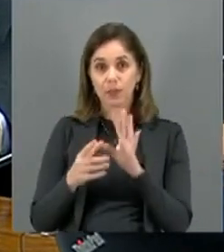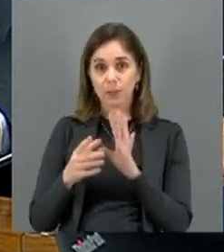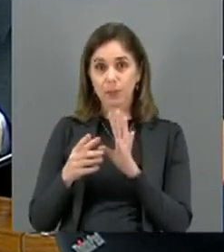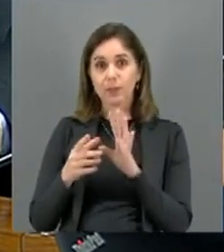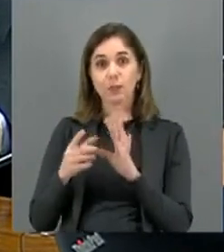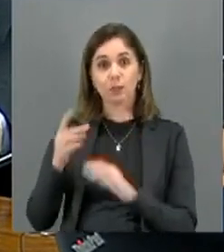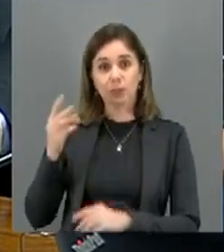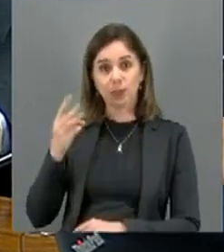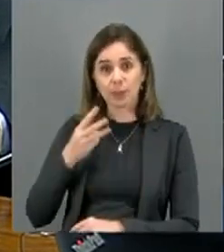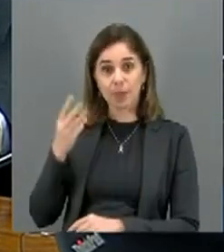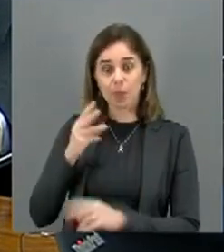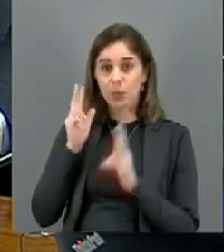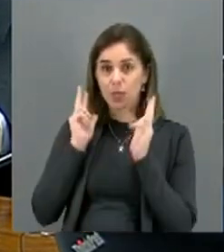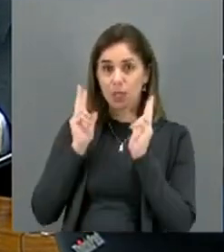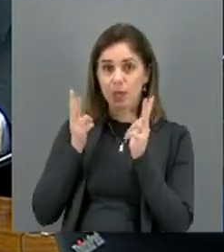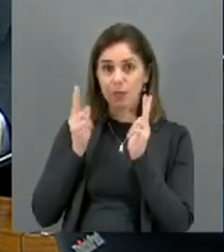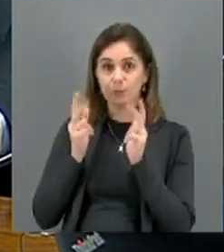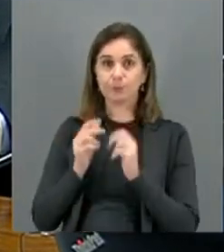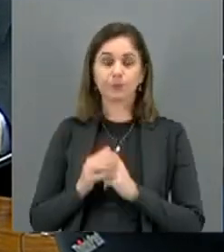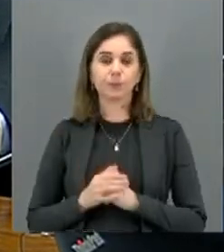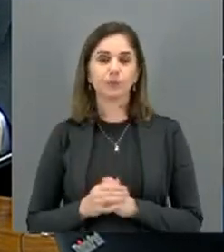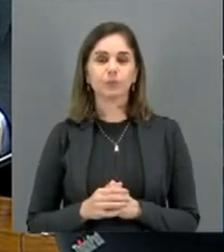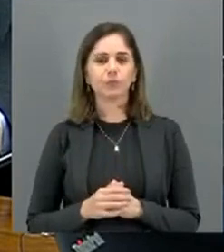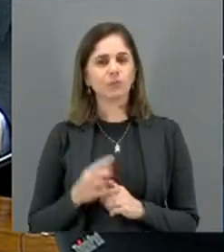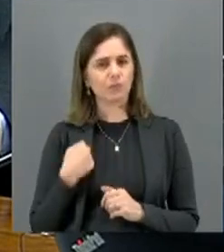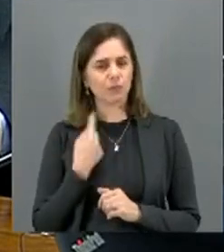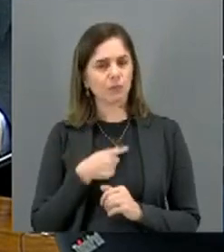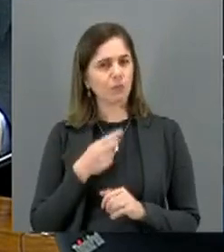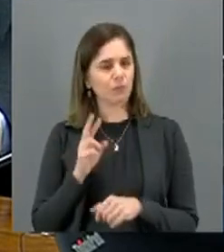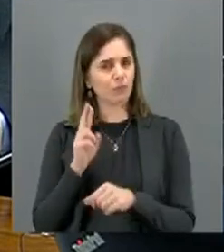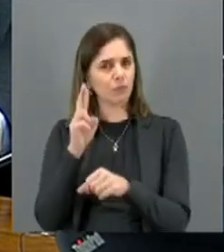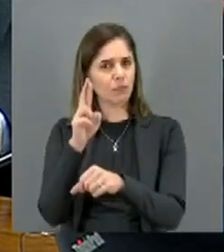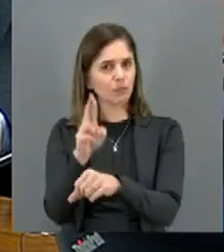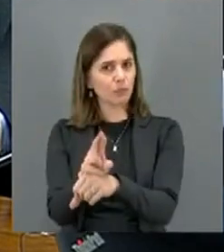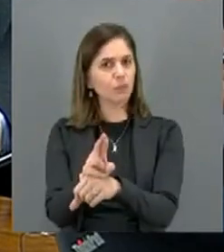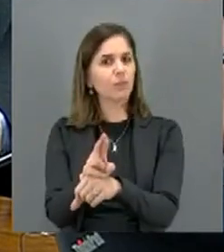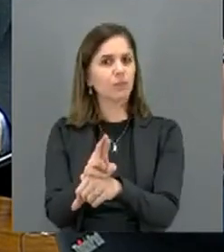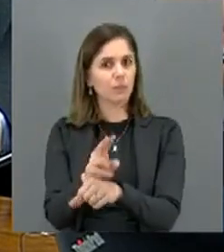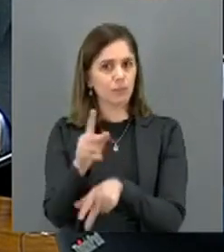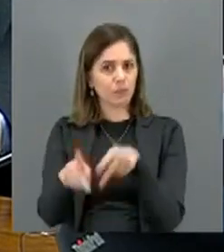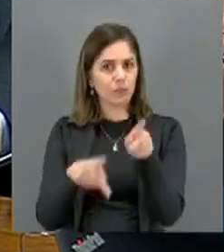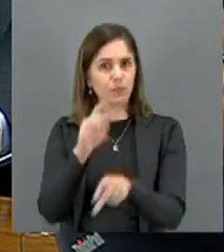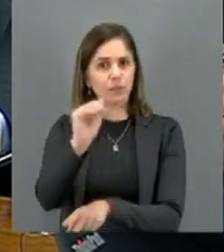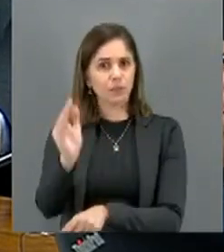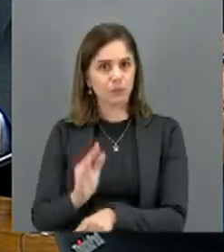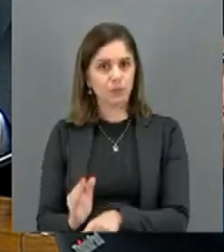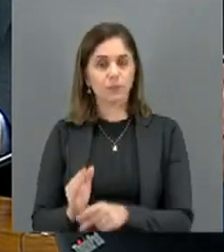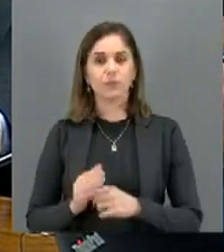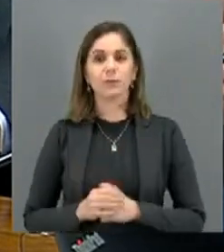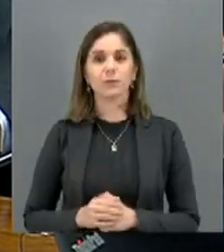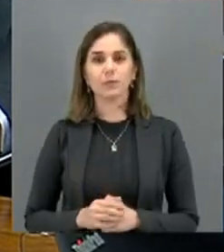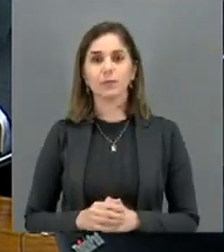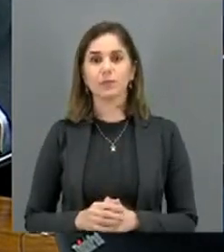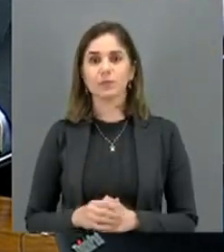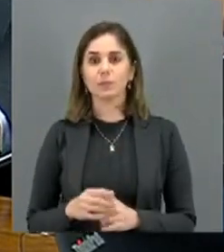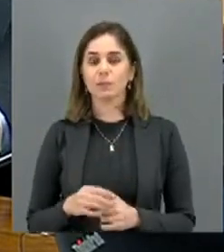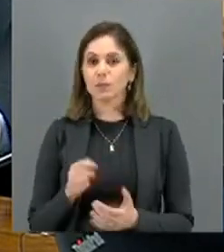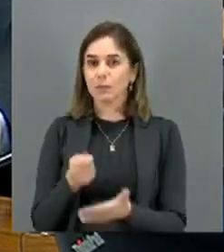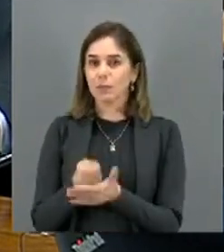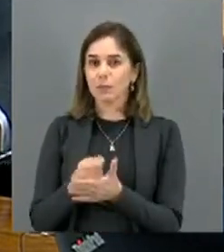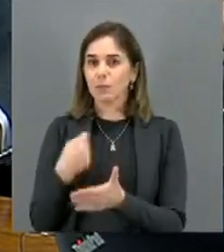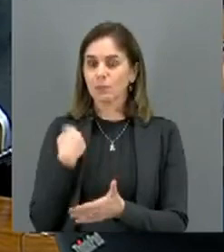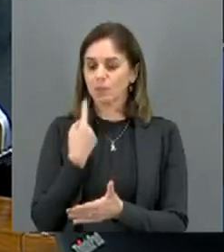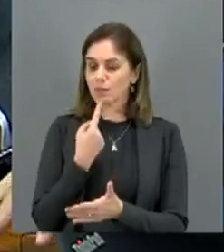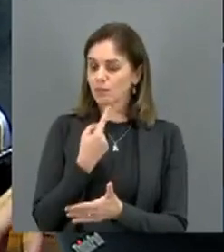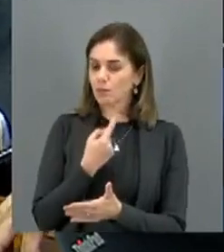recreativa. Nós representamos aqui o povo brasileiro. Nós temos a obrigação de acuarmos aqui, já que fomos eleitos pela